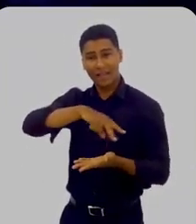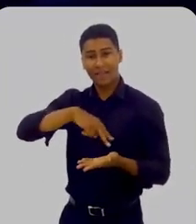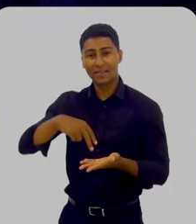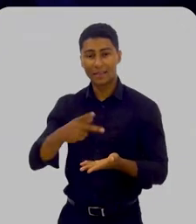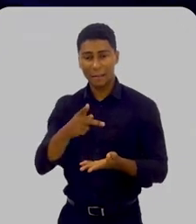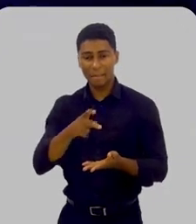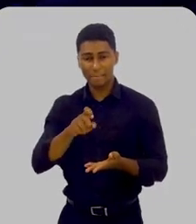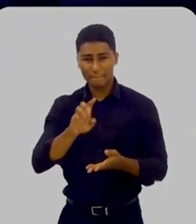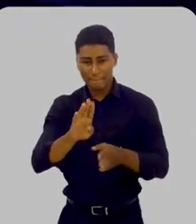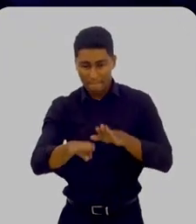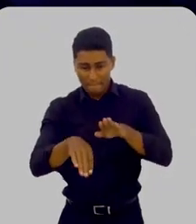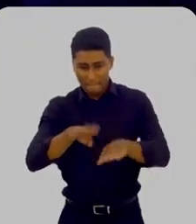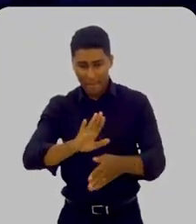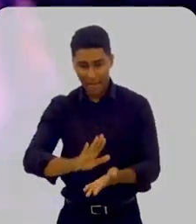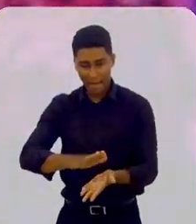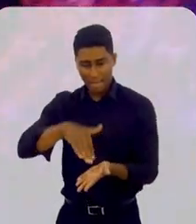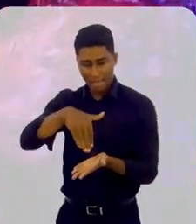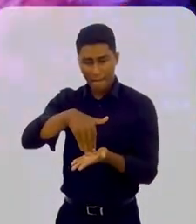de fé.